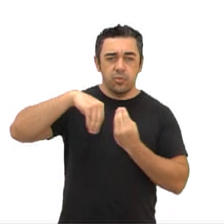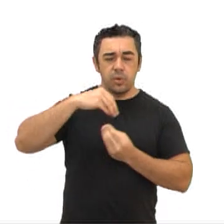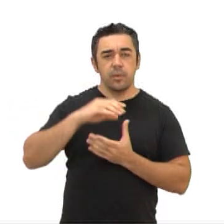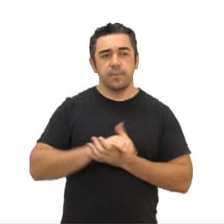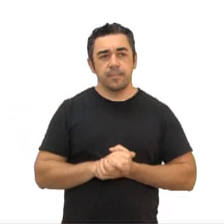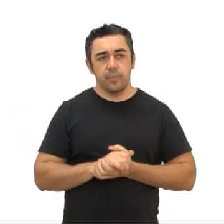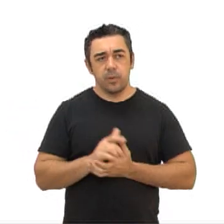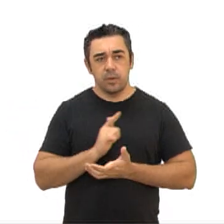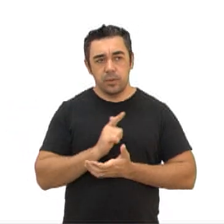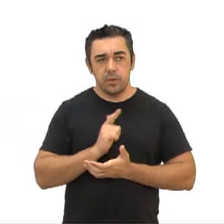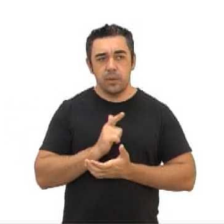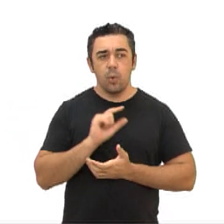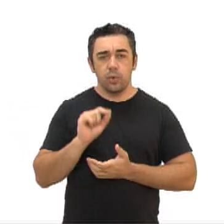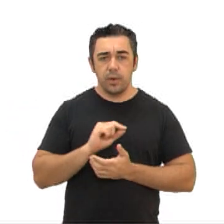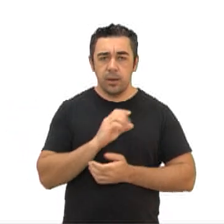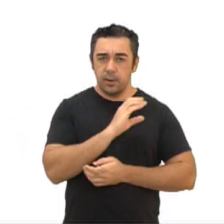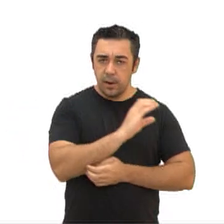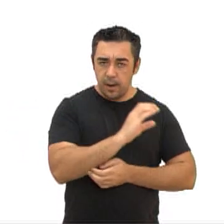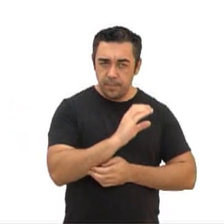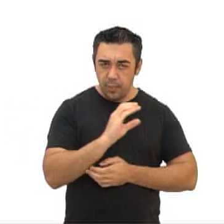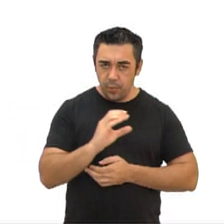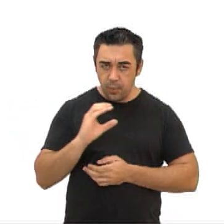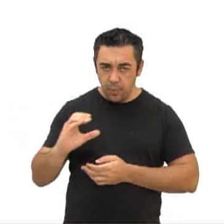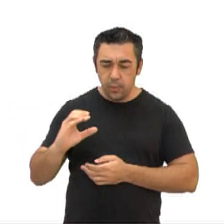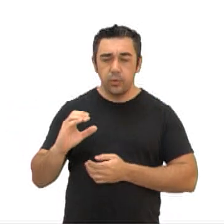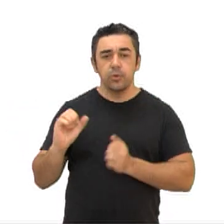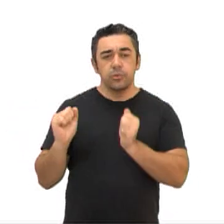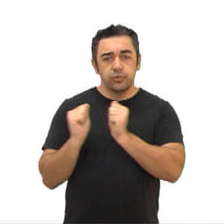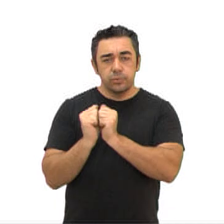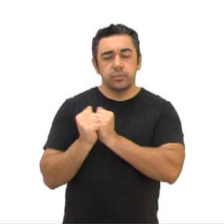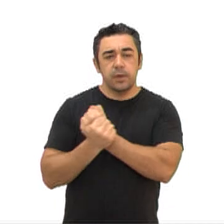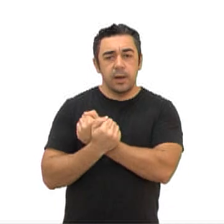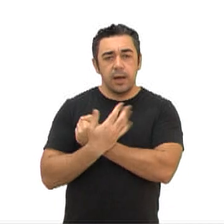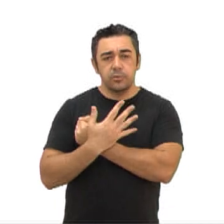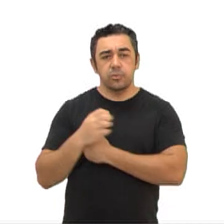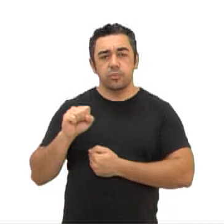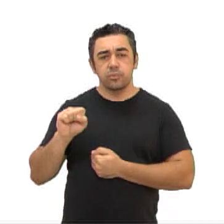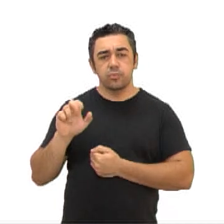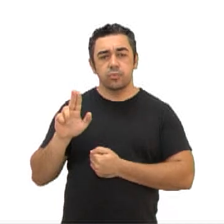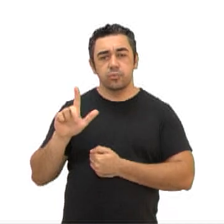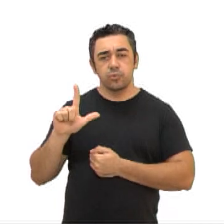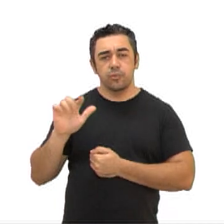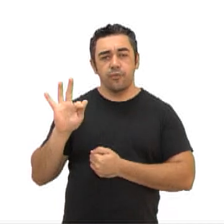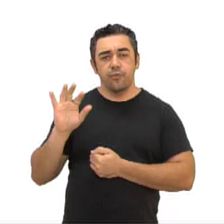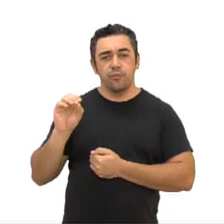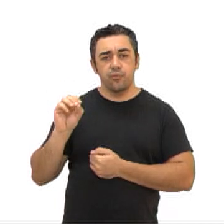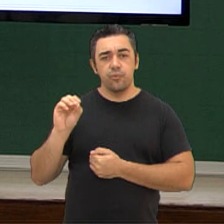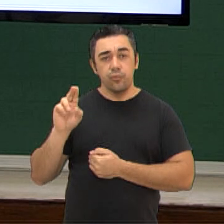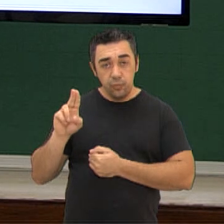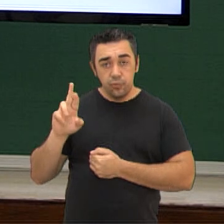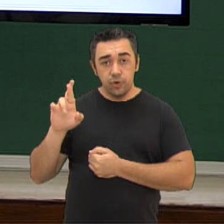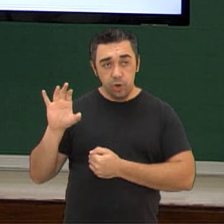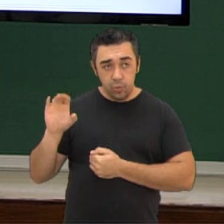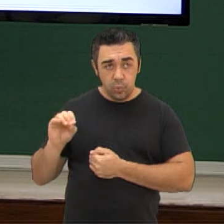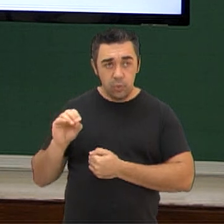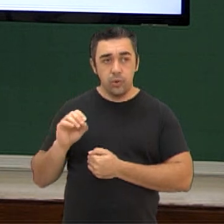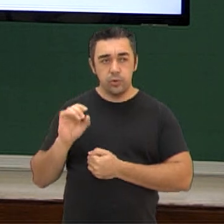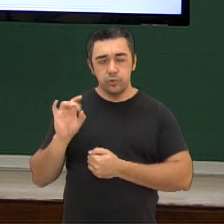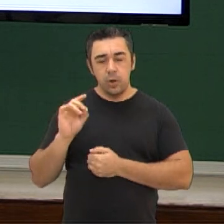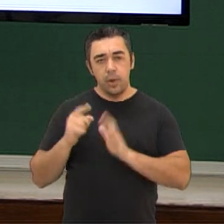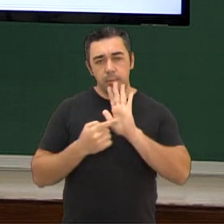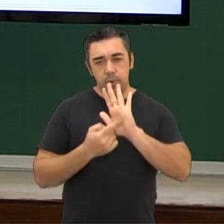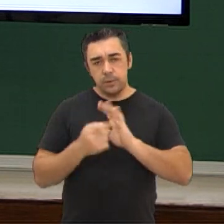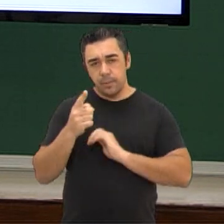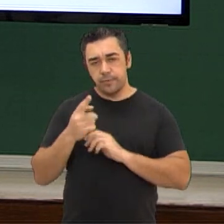um hidrocarboneto, né, e o ácido sulfúrico. Eu só cortei aqui a molécula